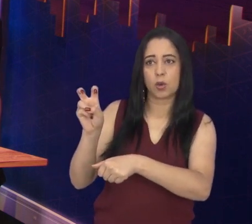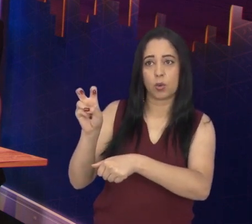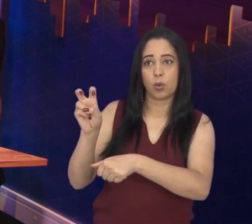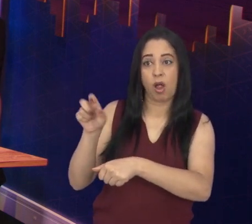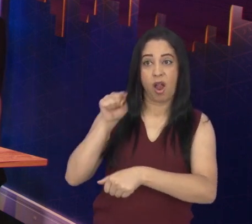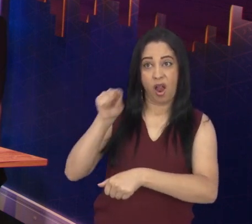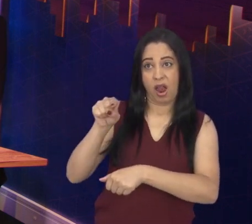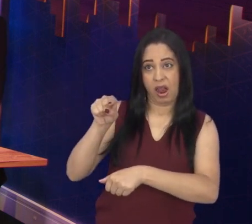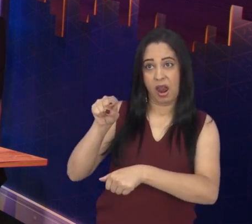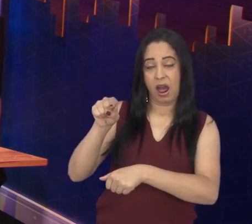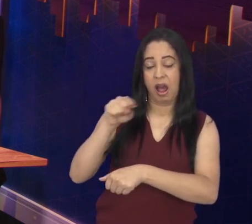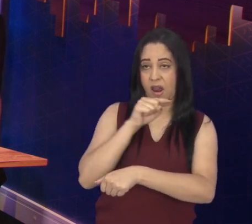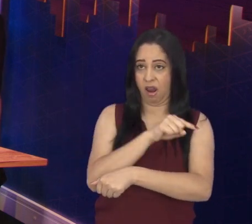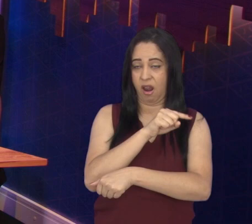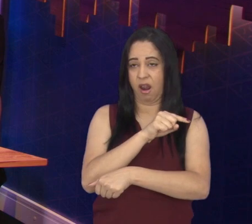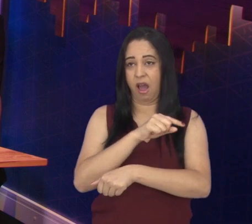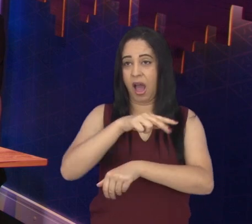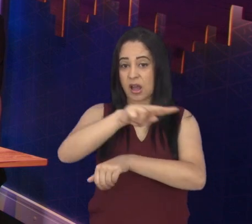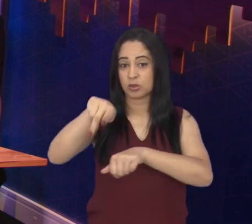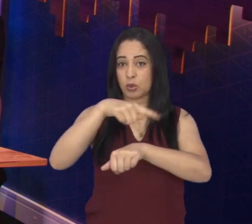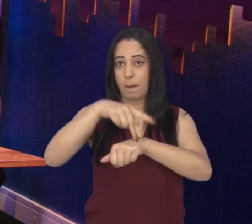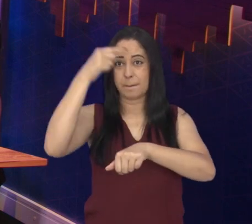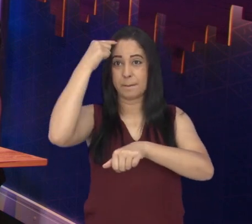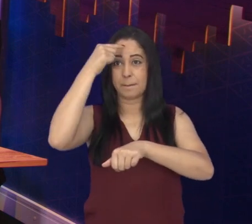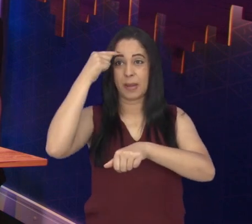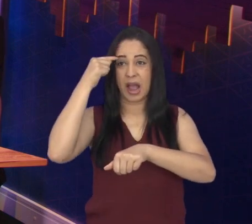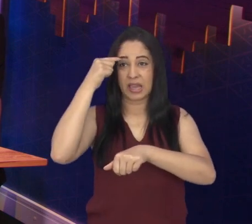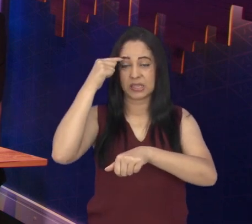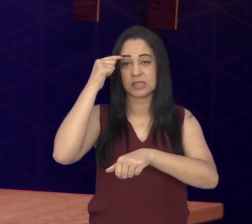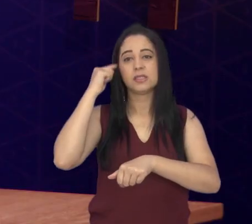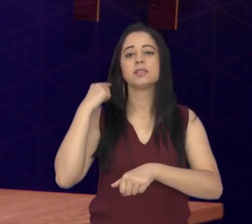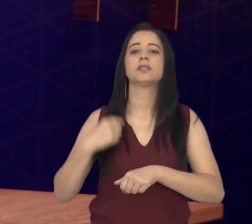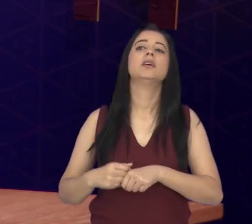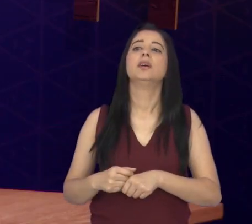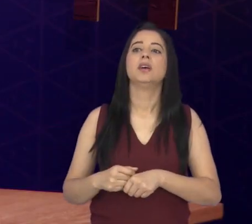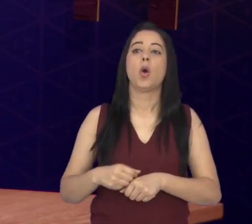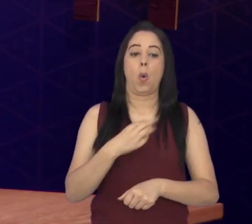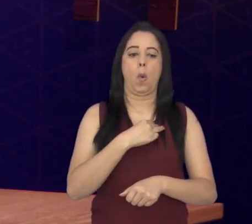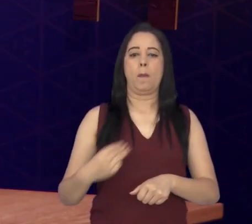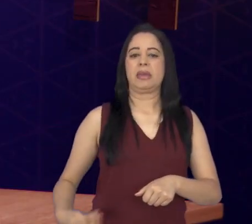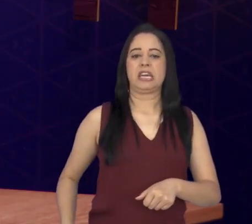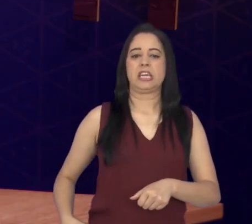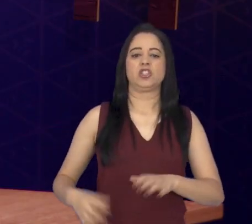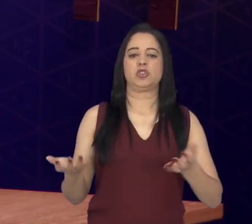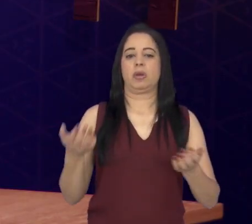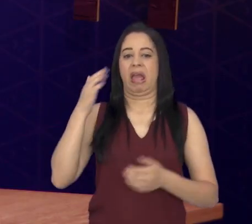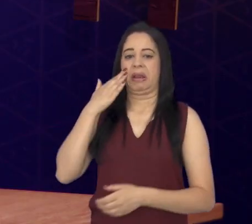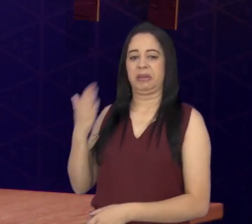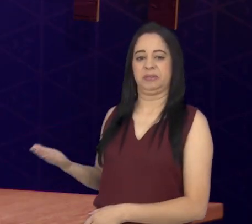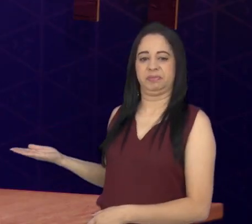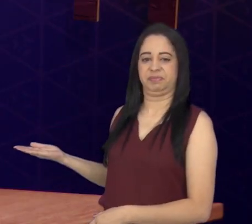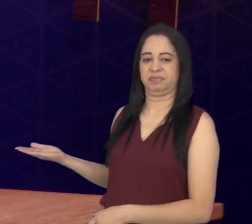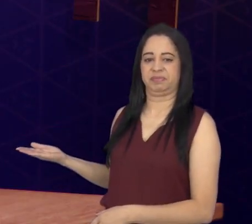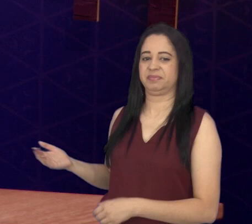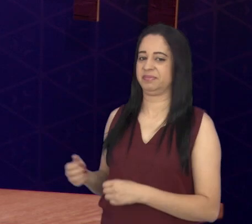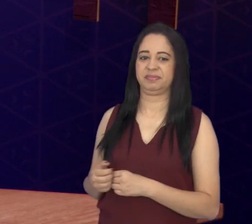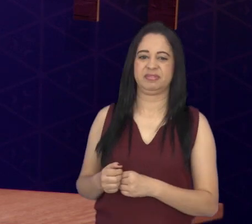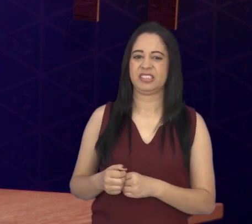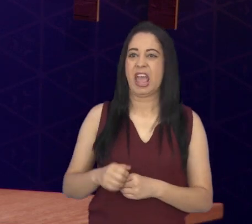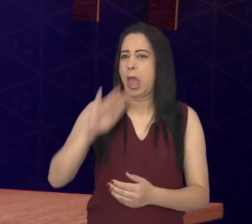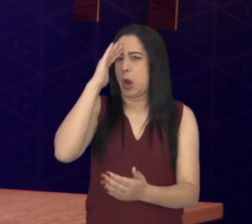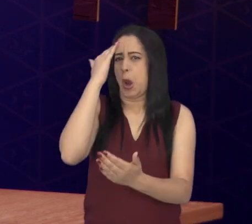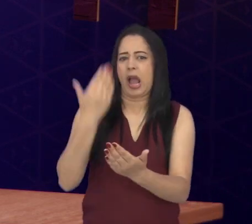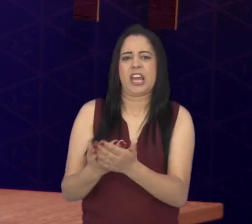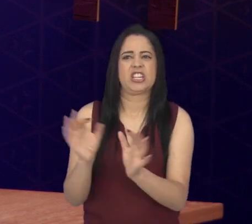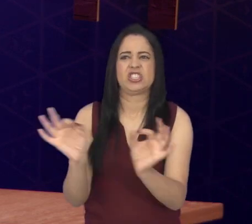sexto filme, o atual ministro da magia, ele não queria acreditar e não queria falar que o Voldemort